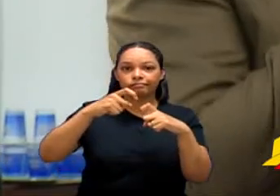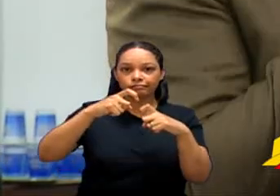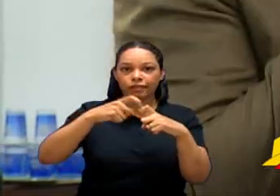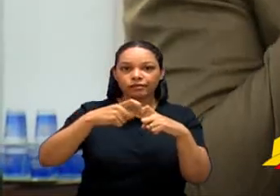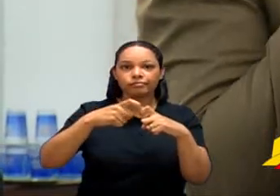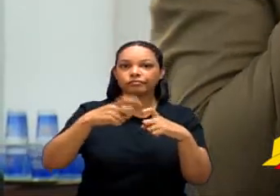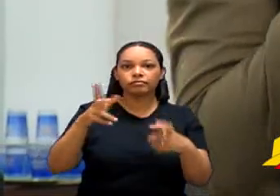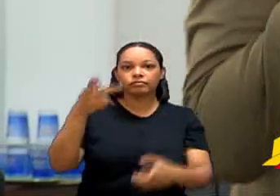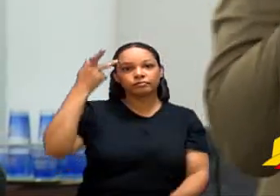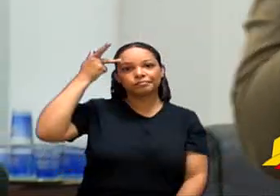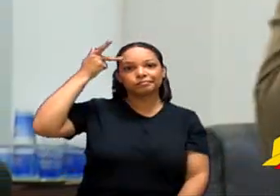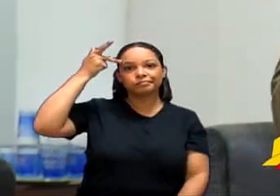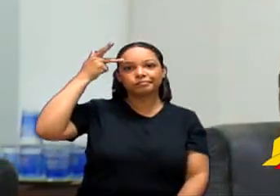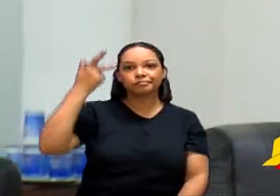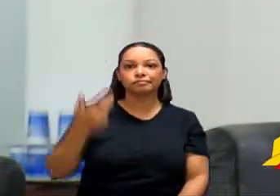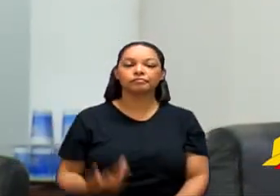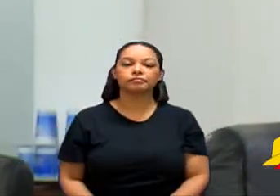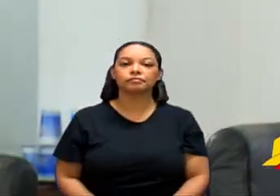totalmente a saúde da mulher.